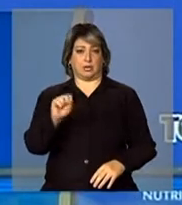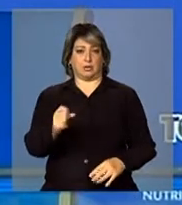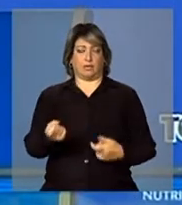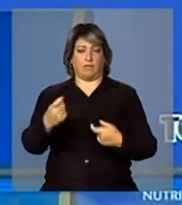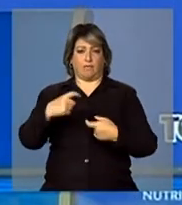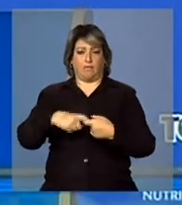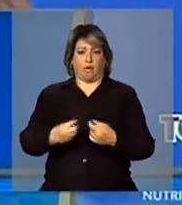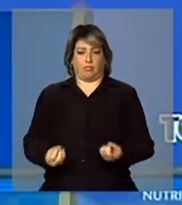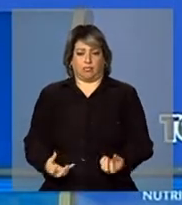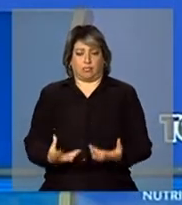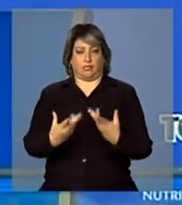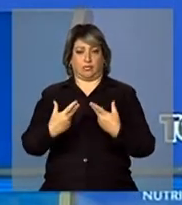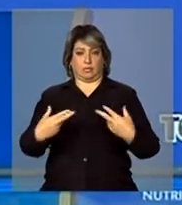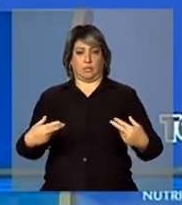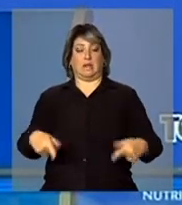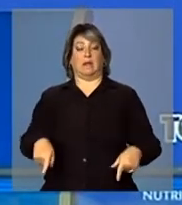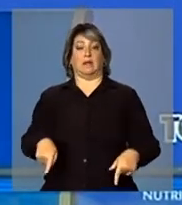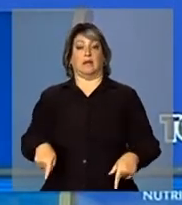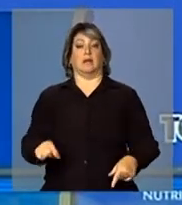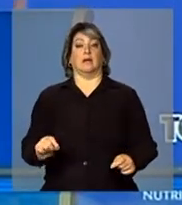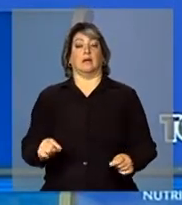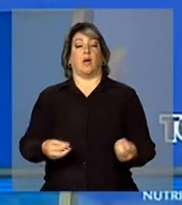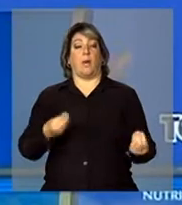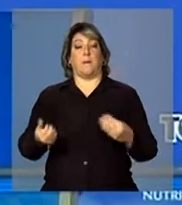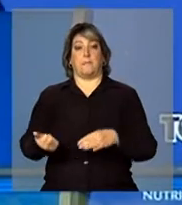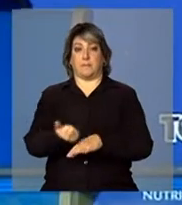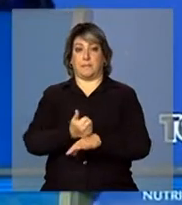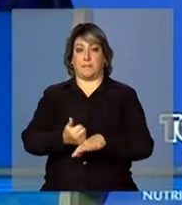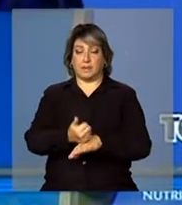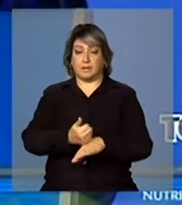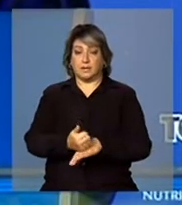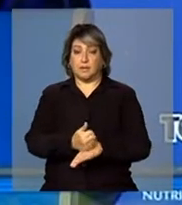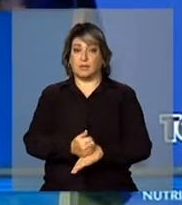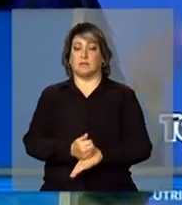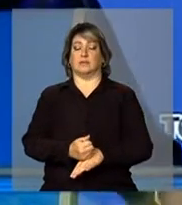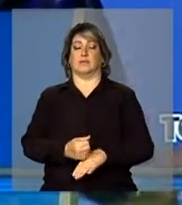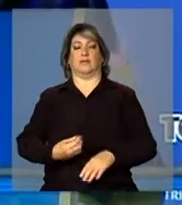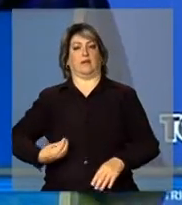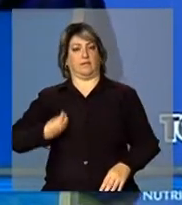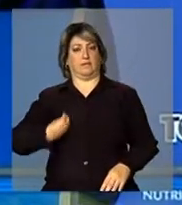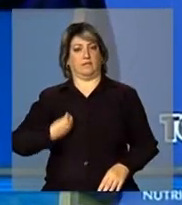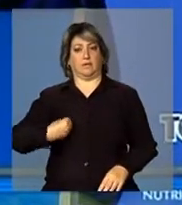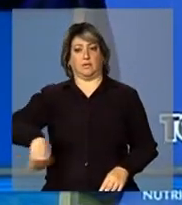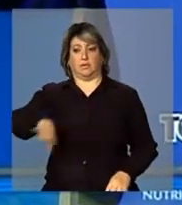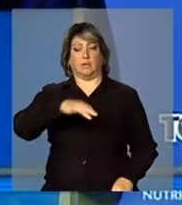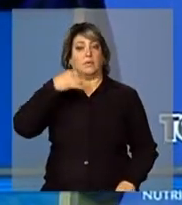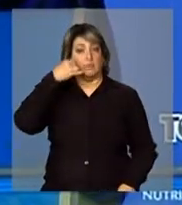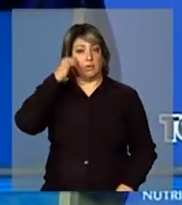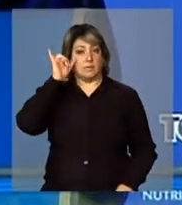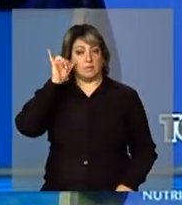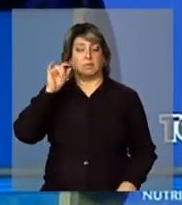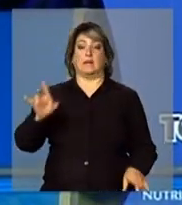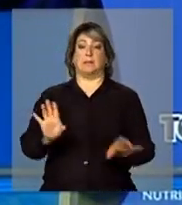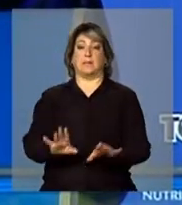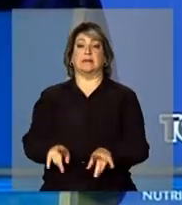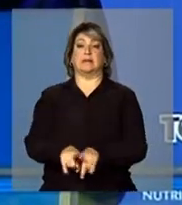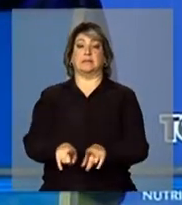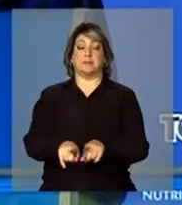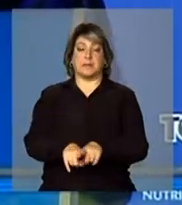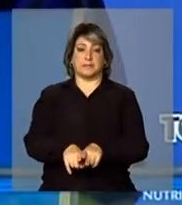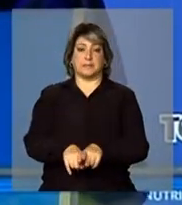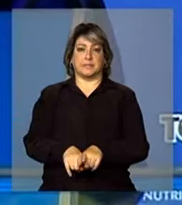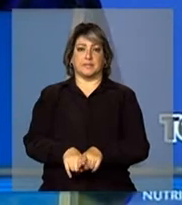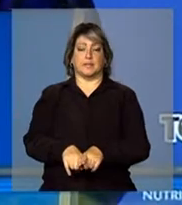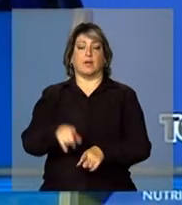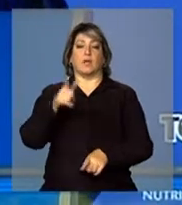uma melhoria na qualidade do rebanho, mas também uma